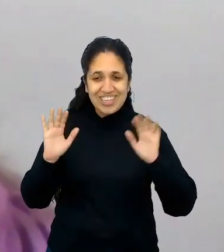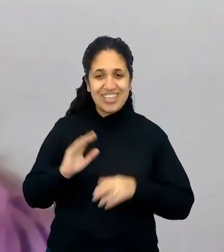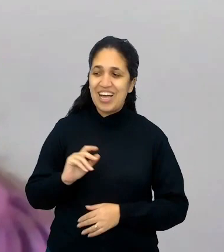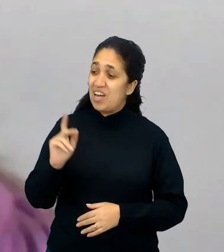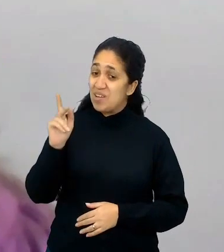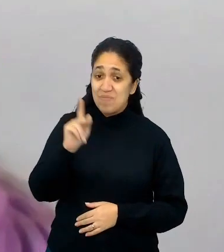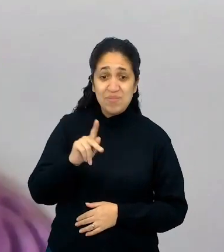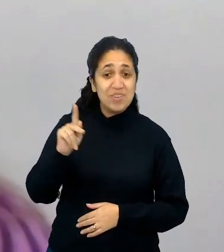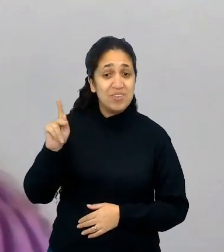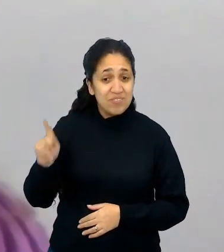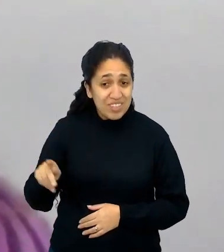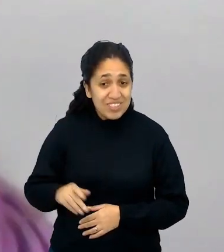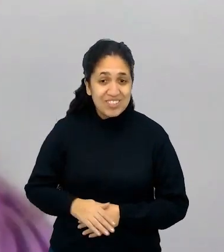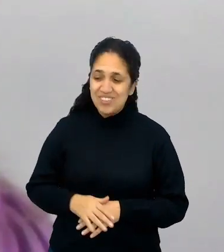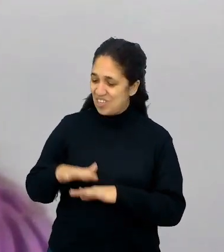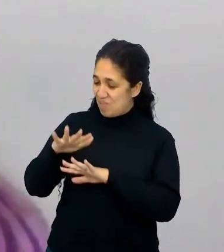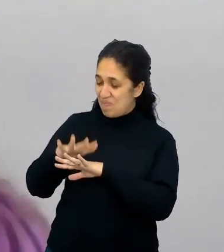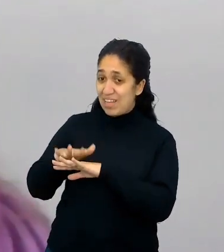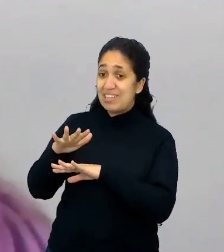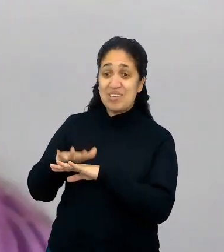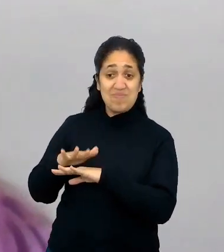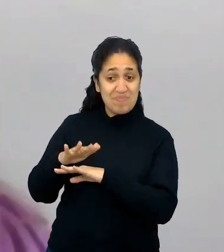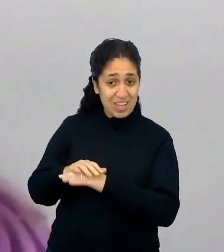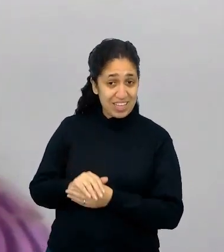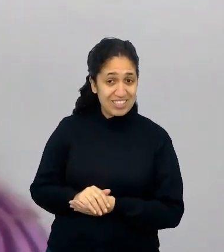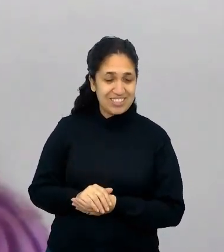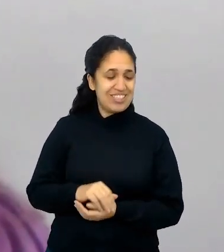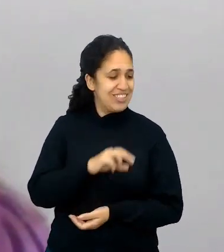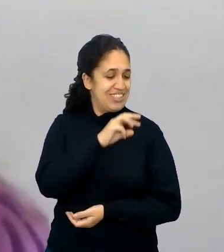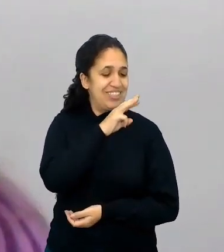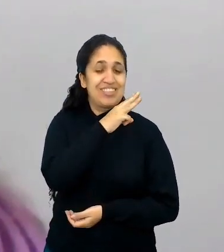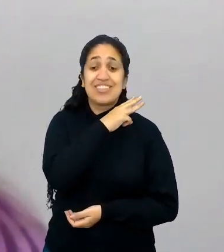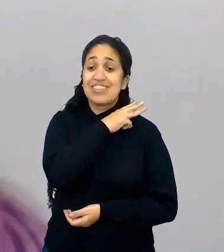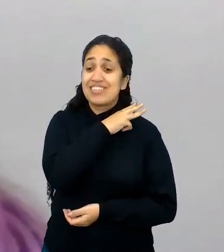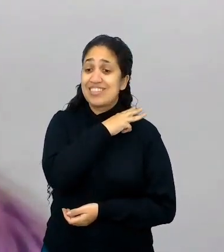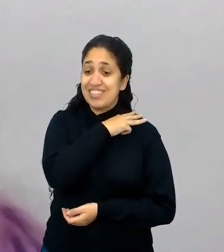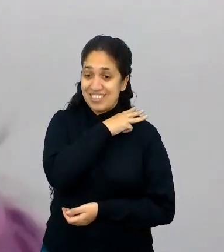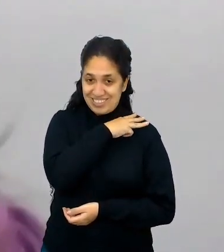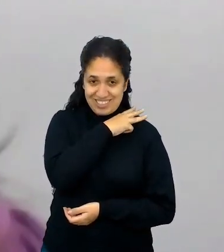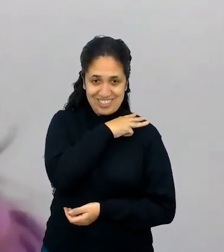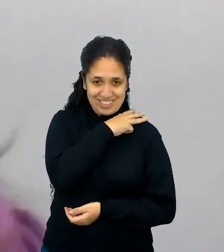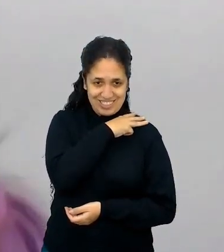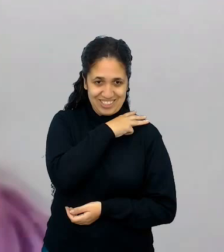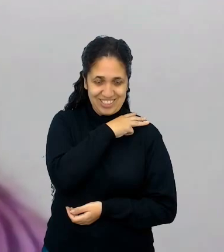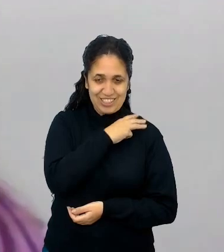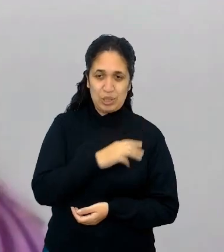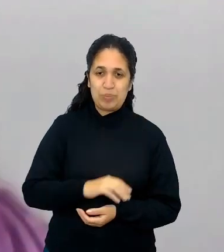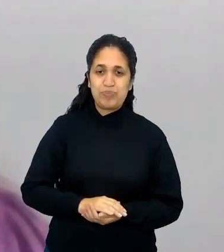professores e professoras de matemática da terceira série do ensino médio.